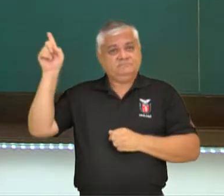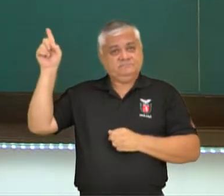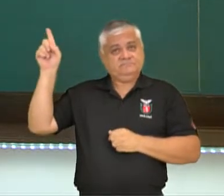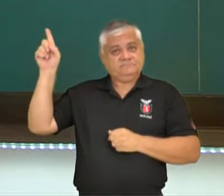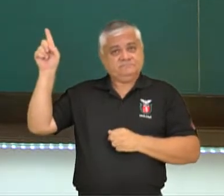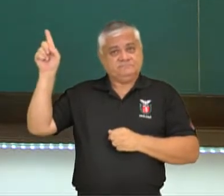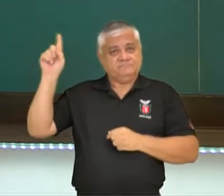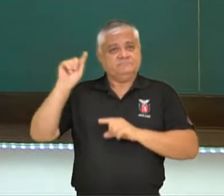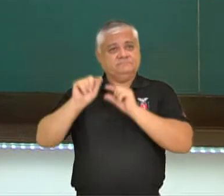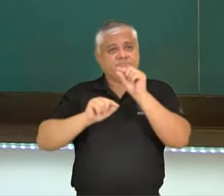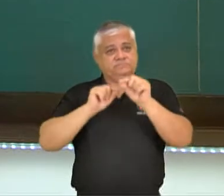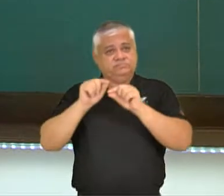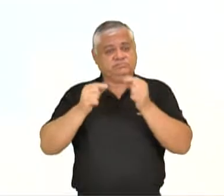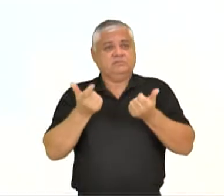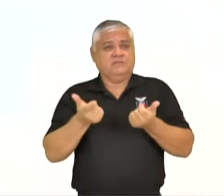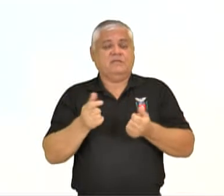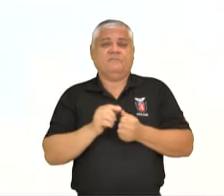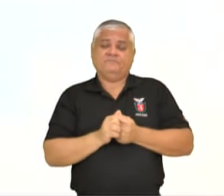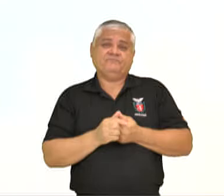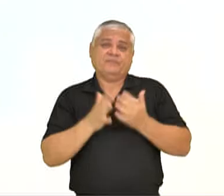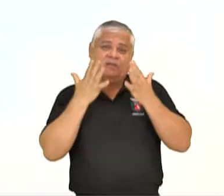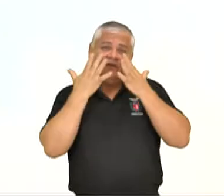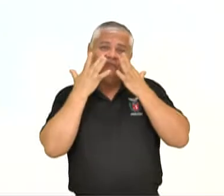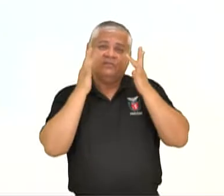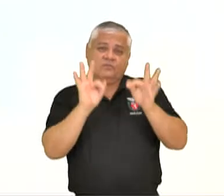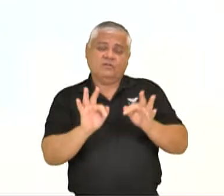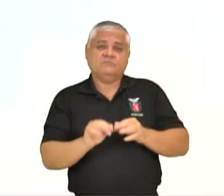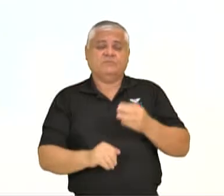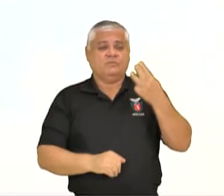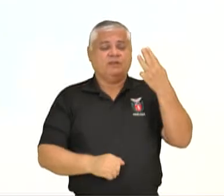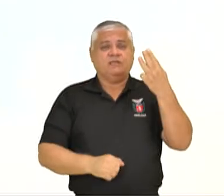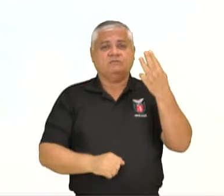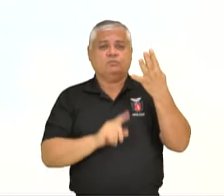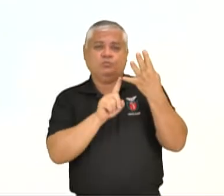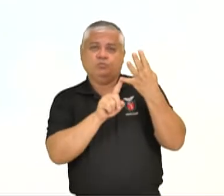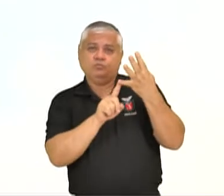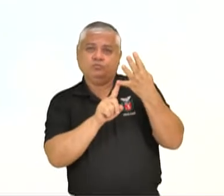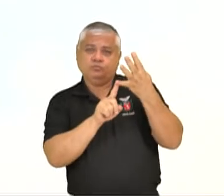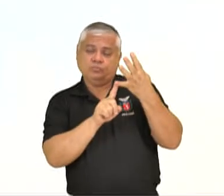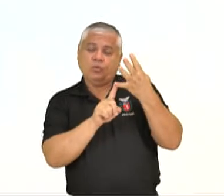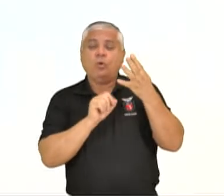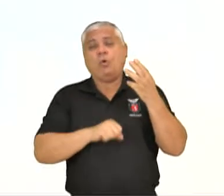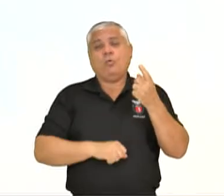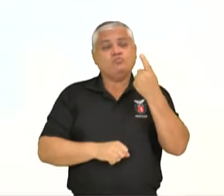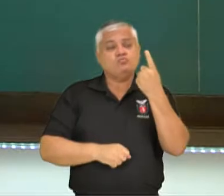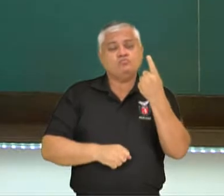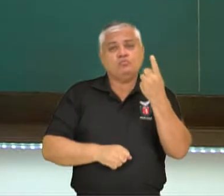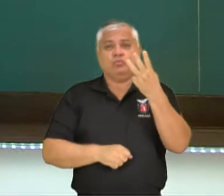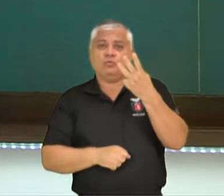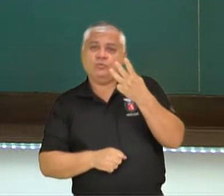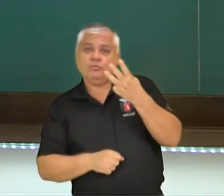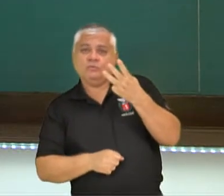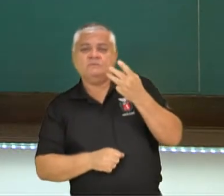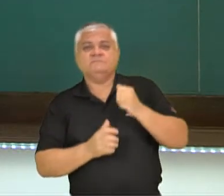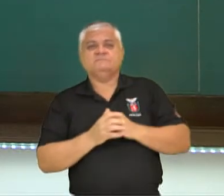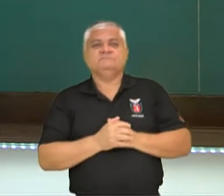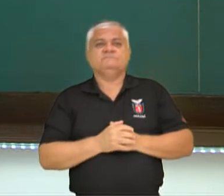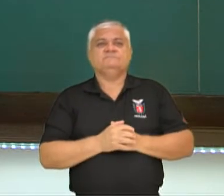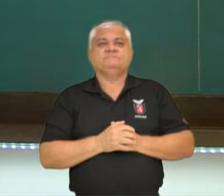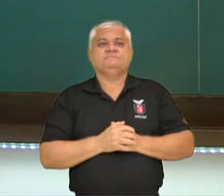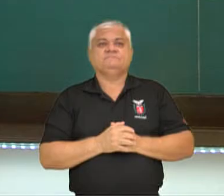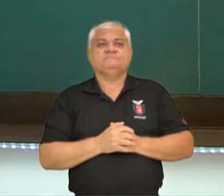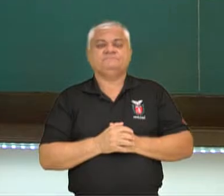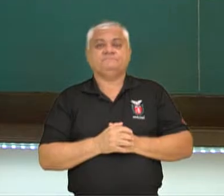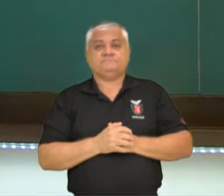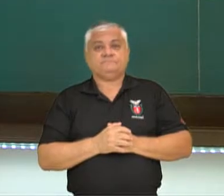vai resultar numa proporção fenotípica de 3:1 ou genotípica de 1:2:1.